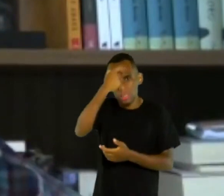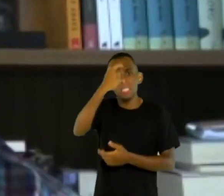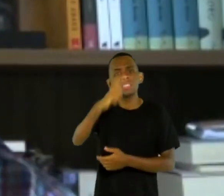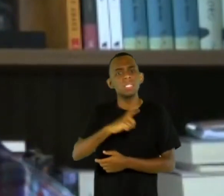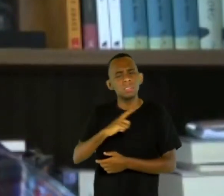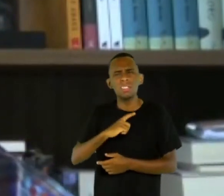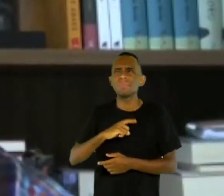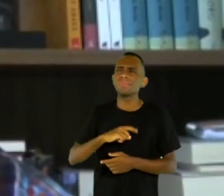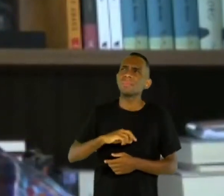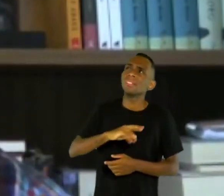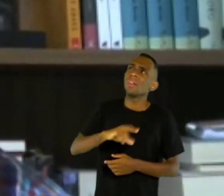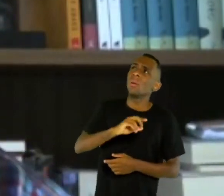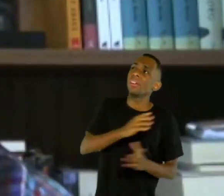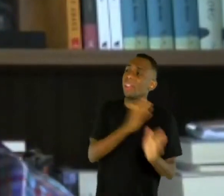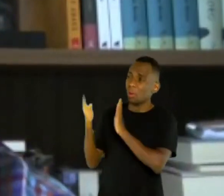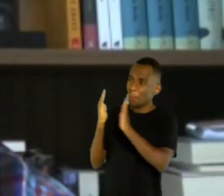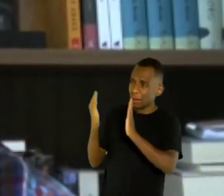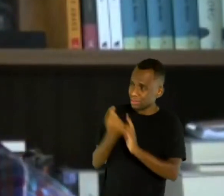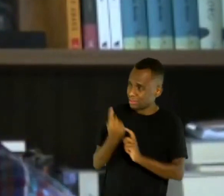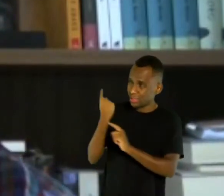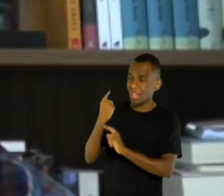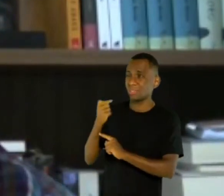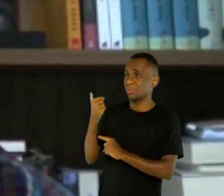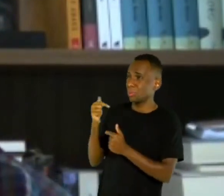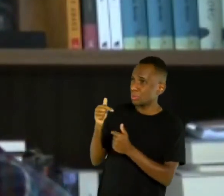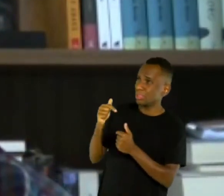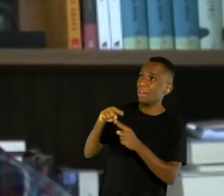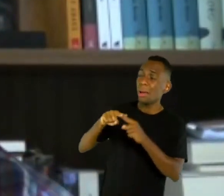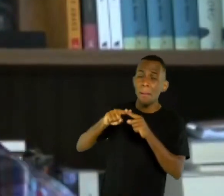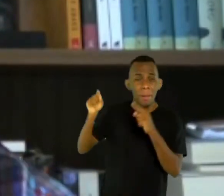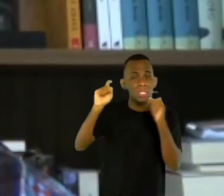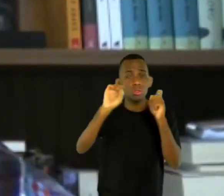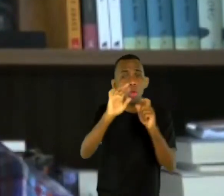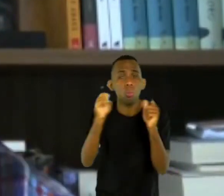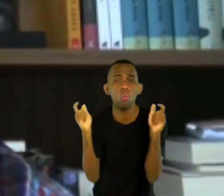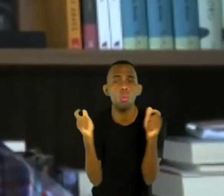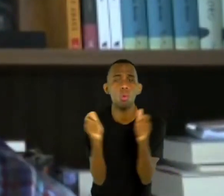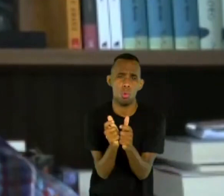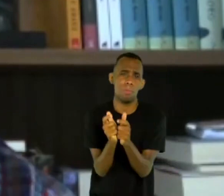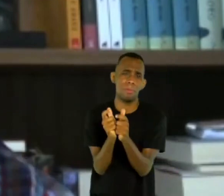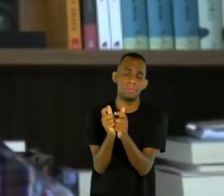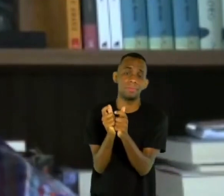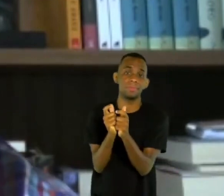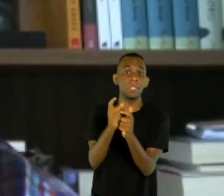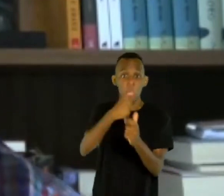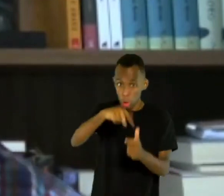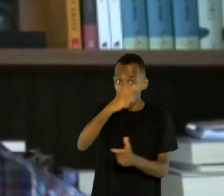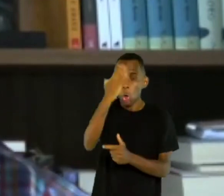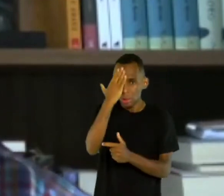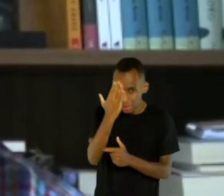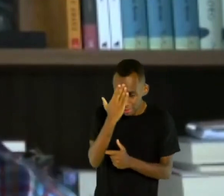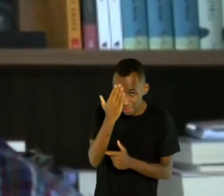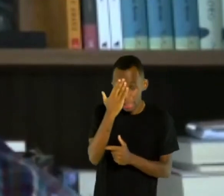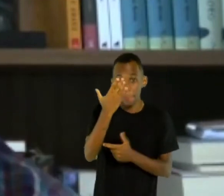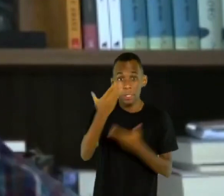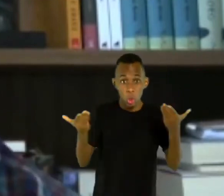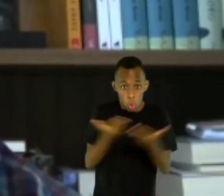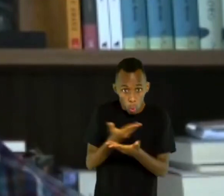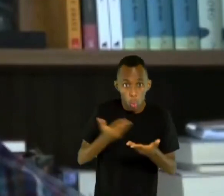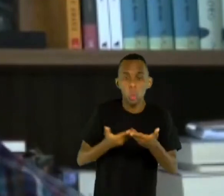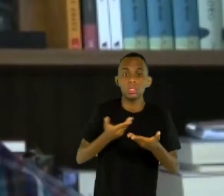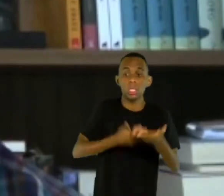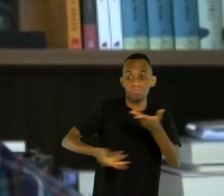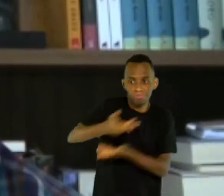mas era um grupo muito restrito, muito, muito pequeno. E a gente sabe que hoje esse é um debate que está posto na